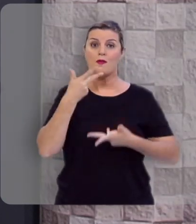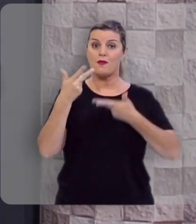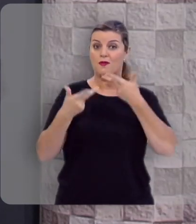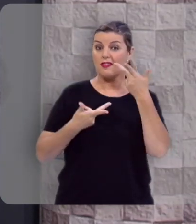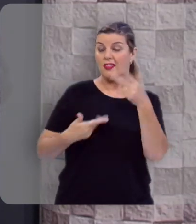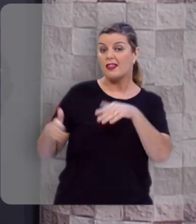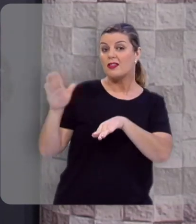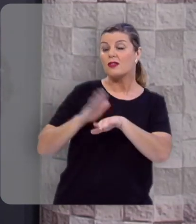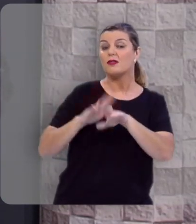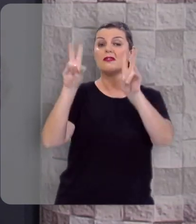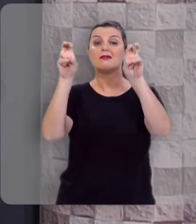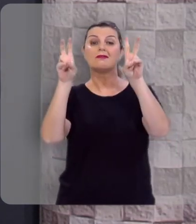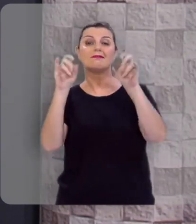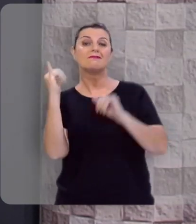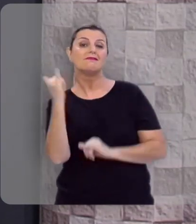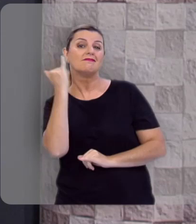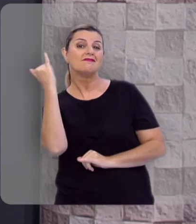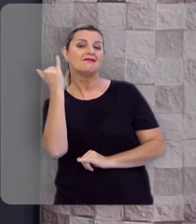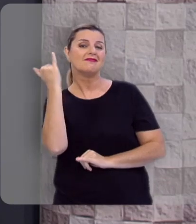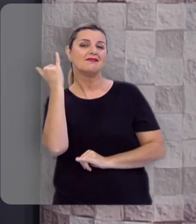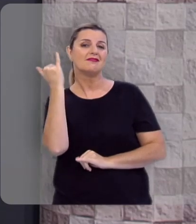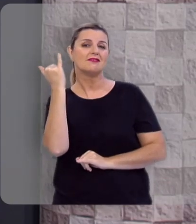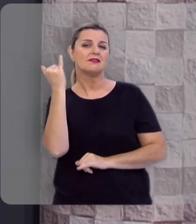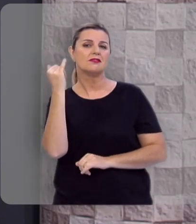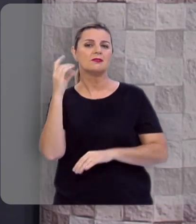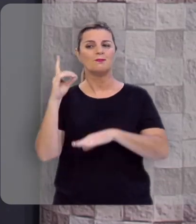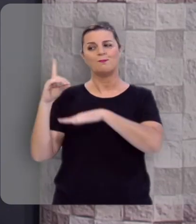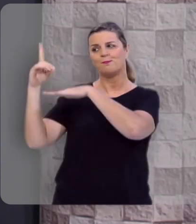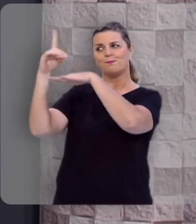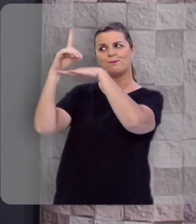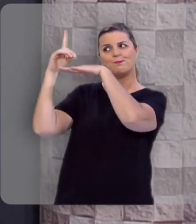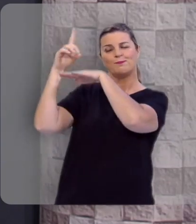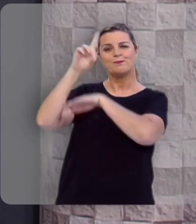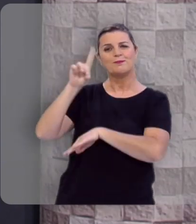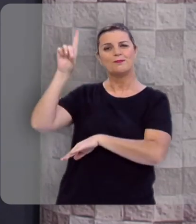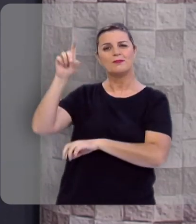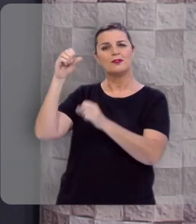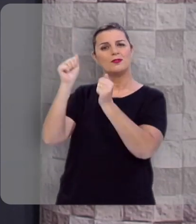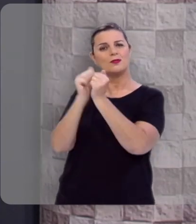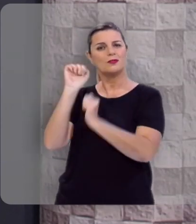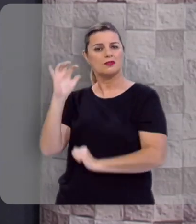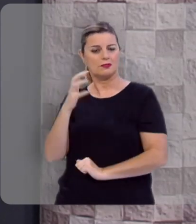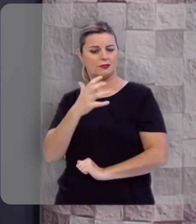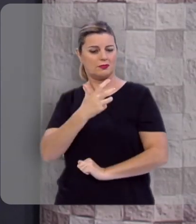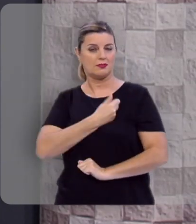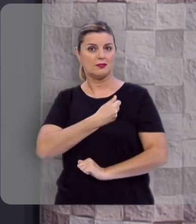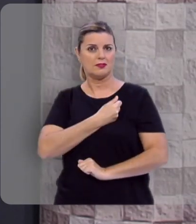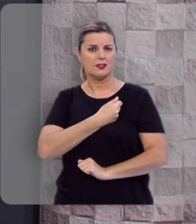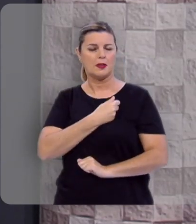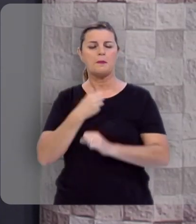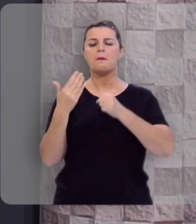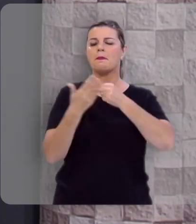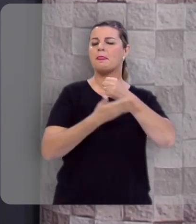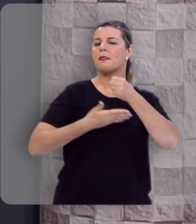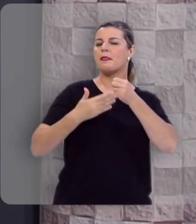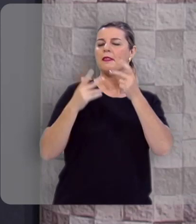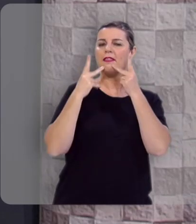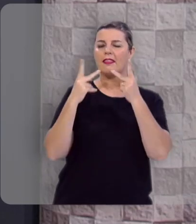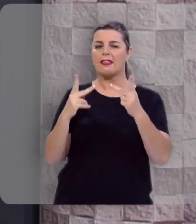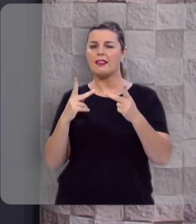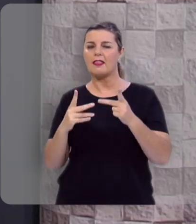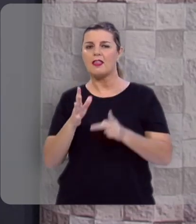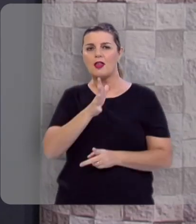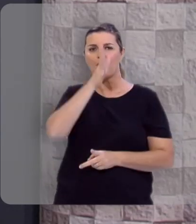de um assunto muito importante, a soberania de Deus na salvação, e vou basear esta mensagem